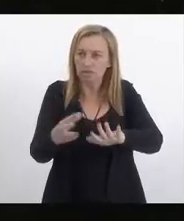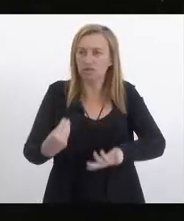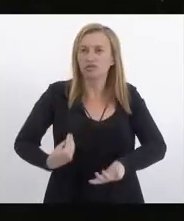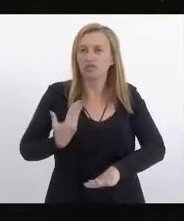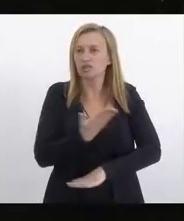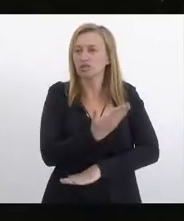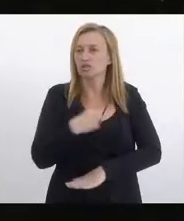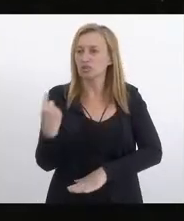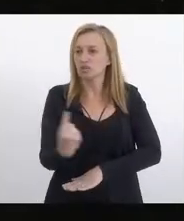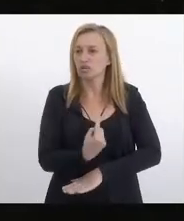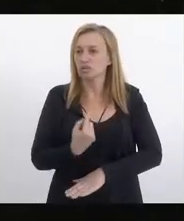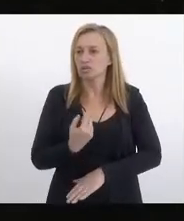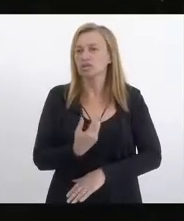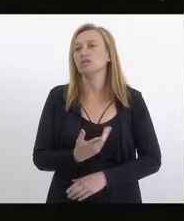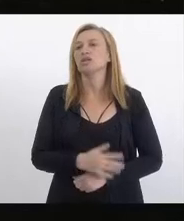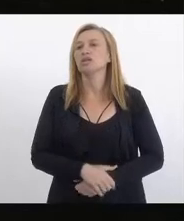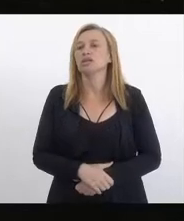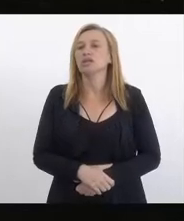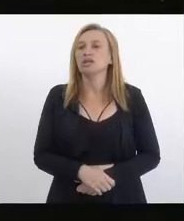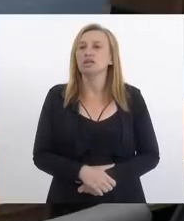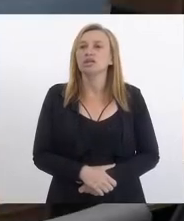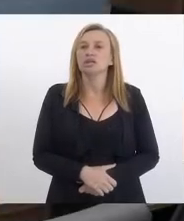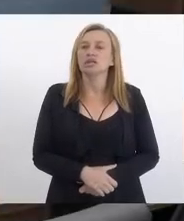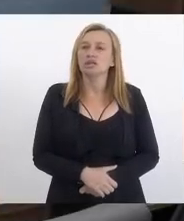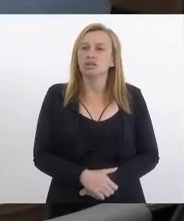de todos nós.